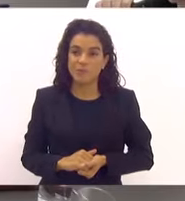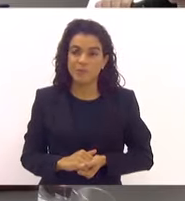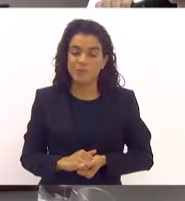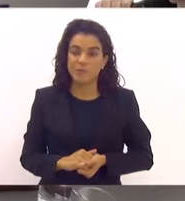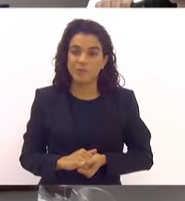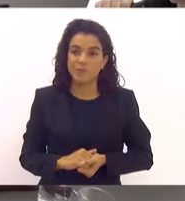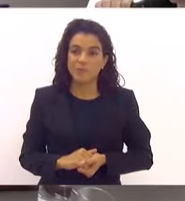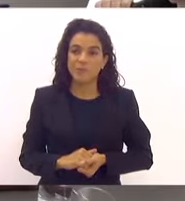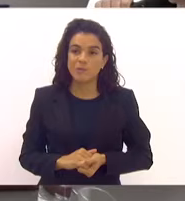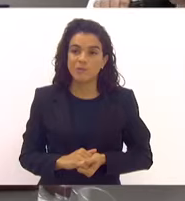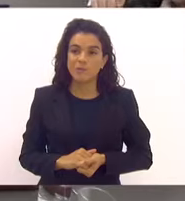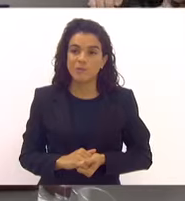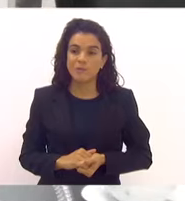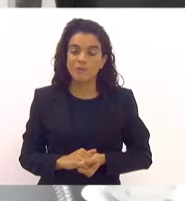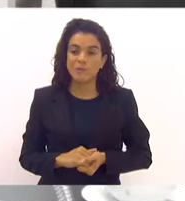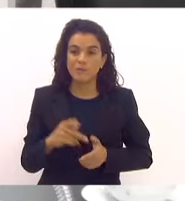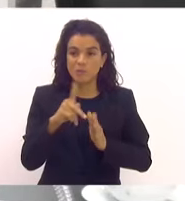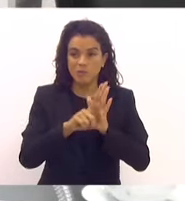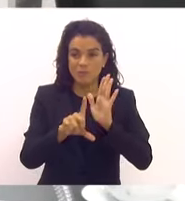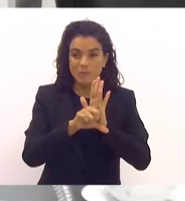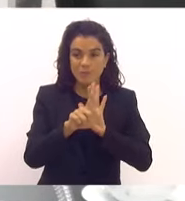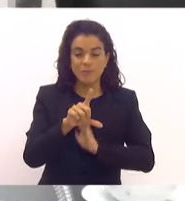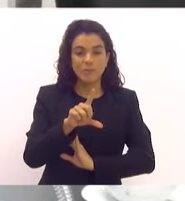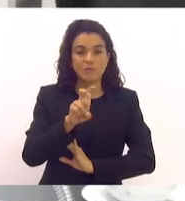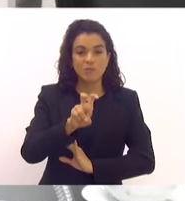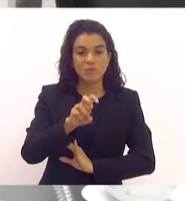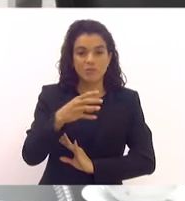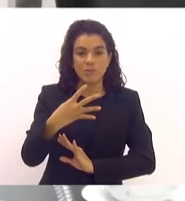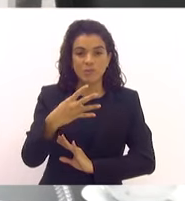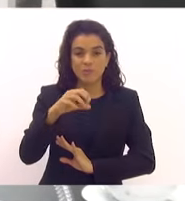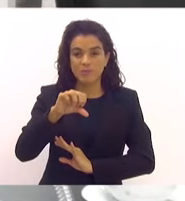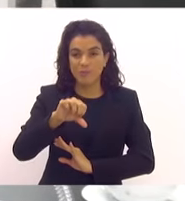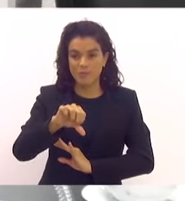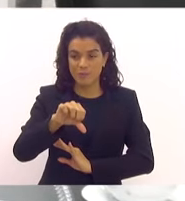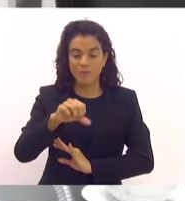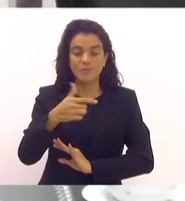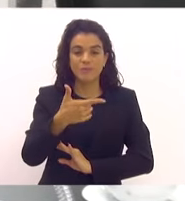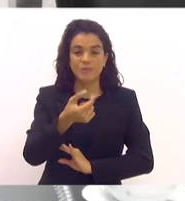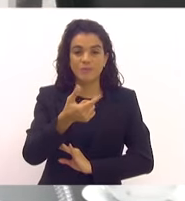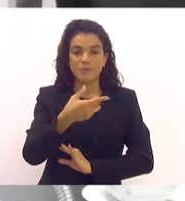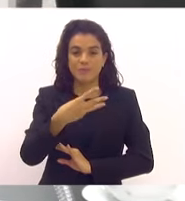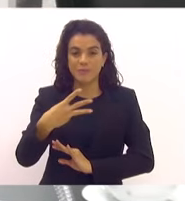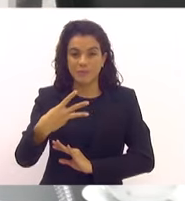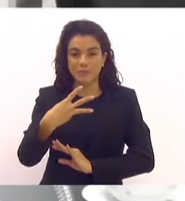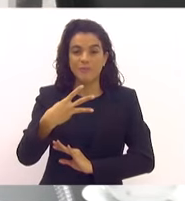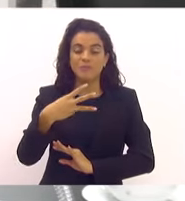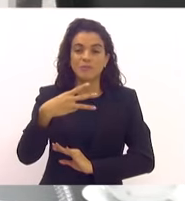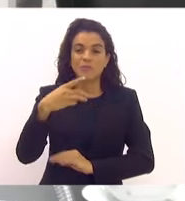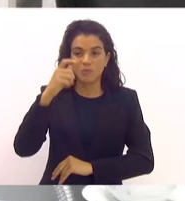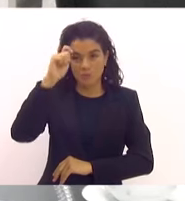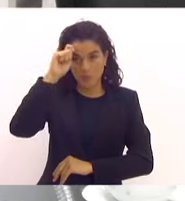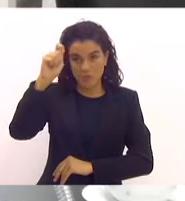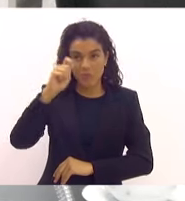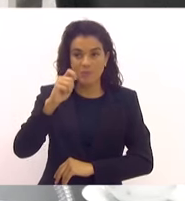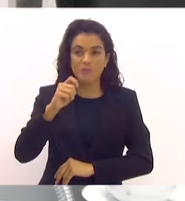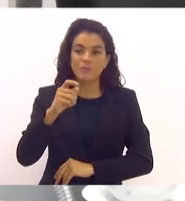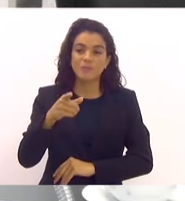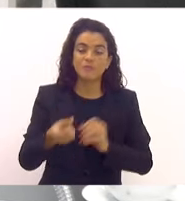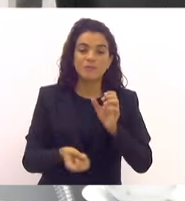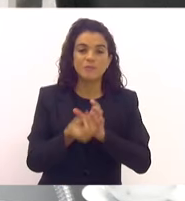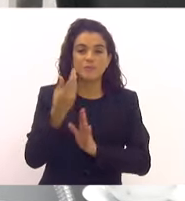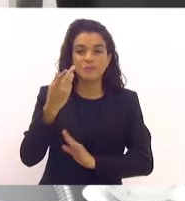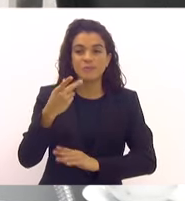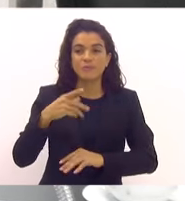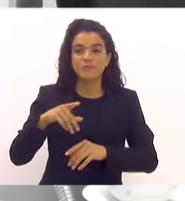44 da pauta. PL 549 de 23, de autoria do deputado Rodrigo Amorim, que cria o programa de